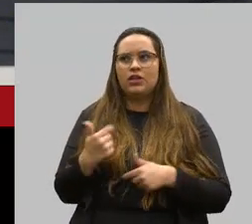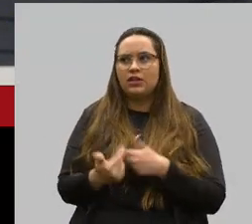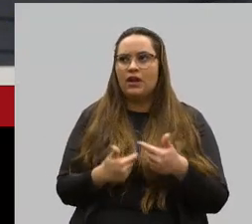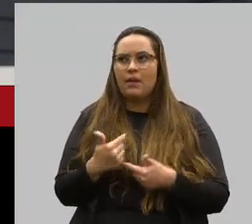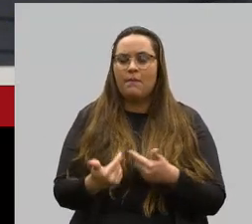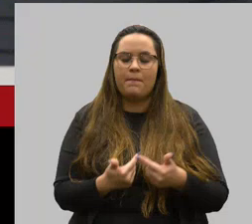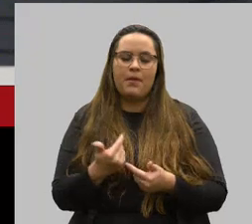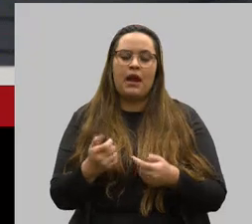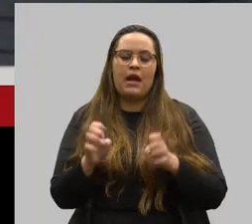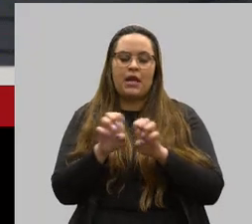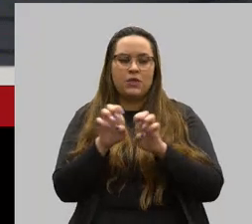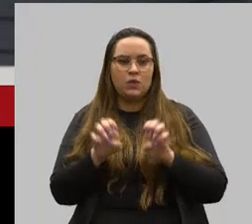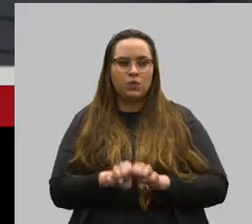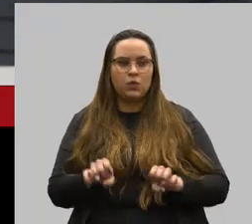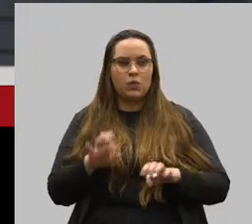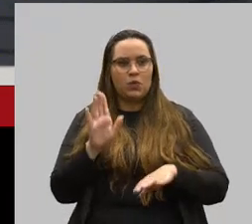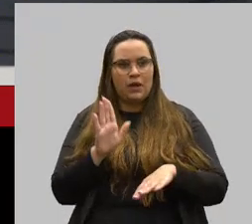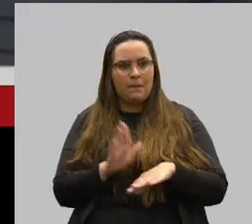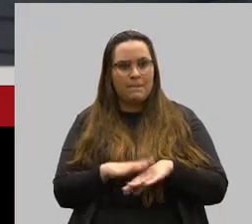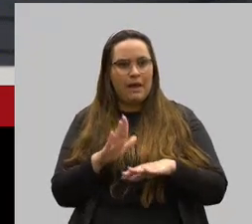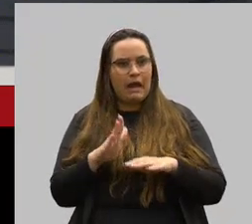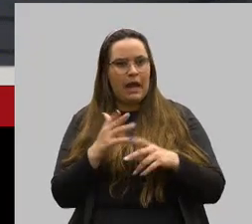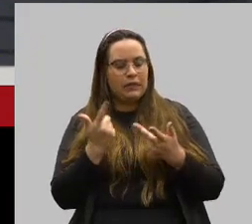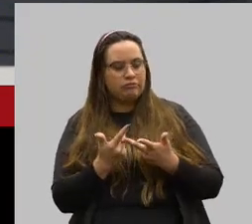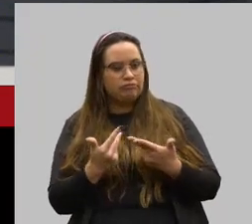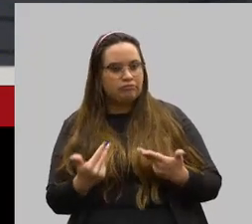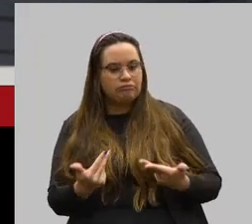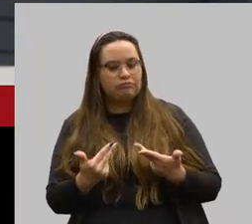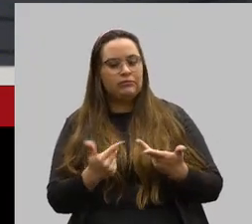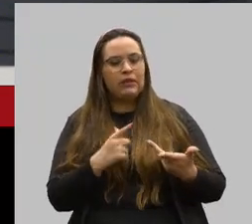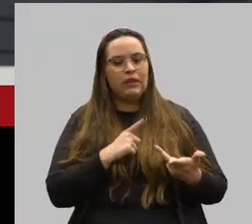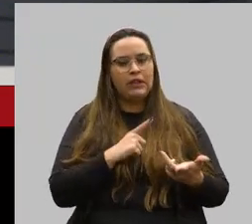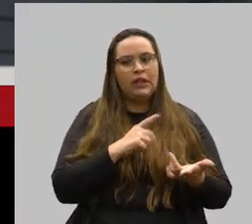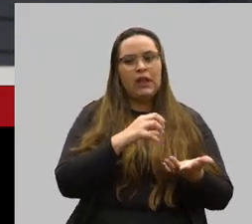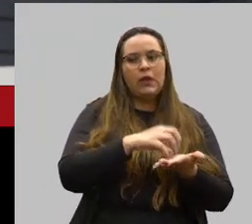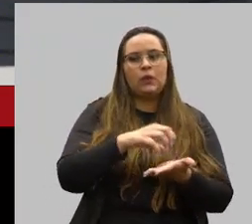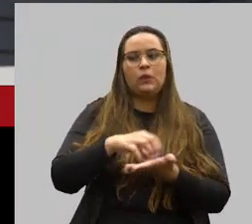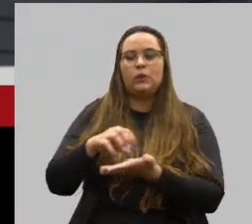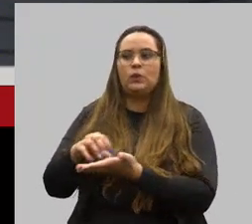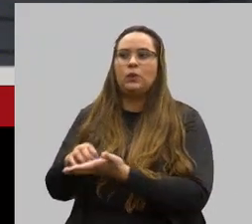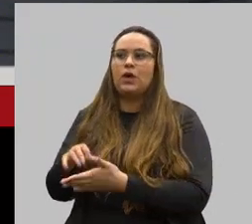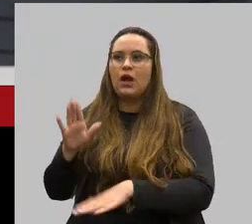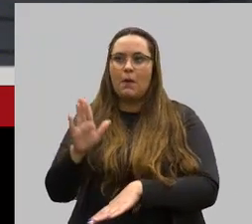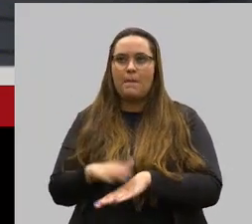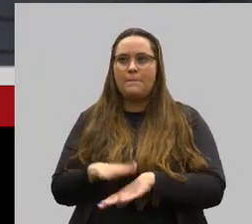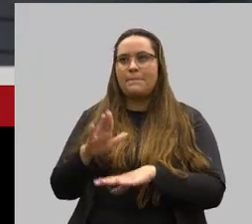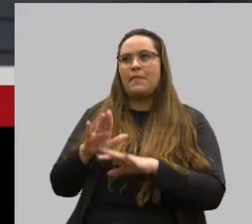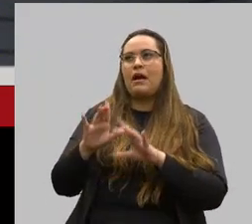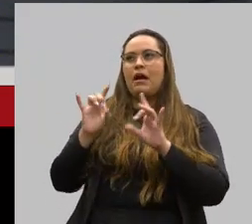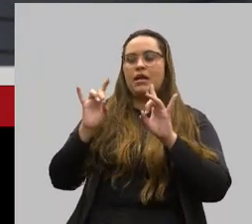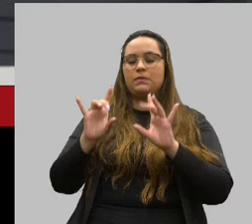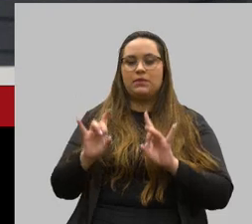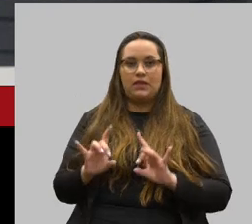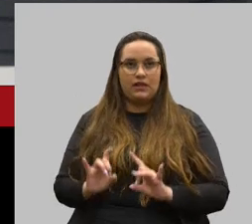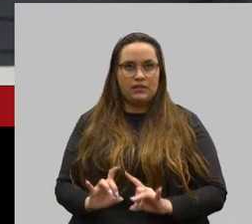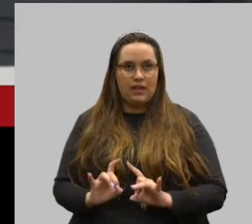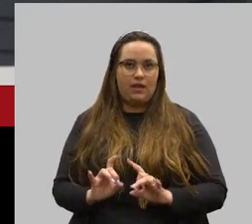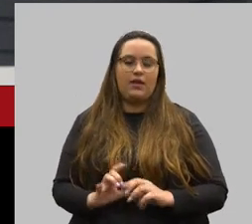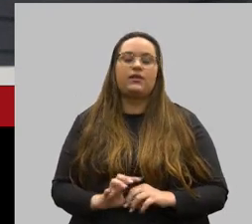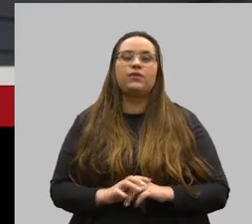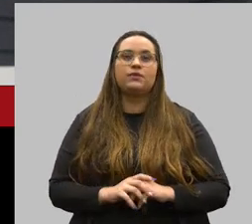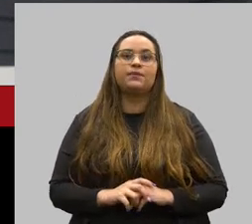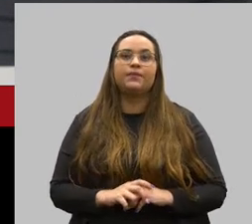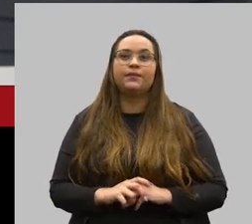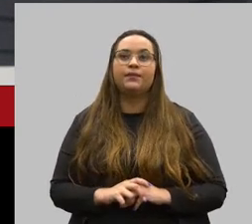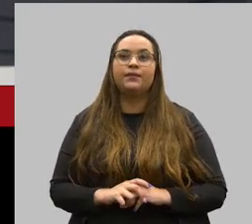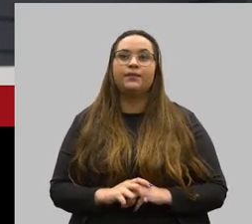estruturas mais en a gente trabalha com núcleos especializados né considerando a incidência de casos eh e né No